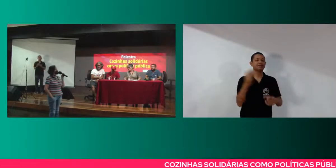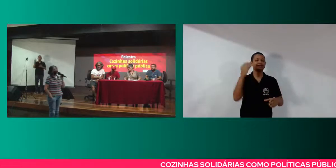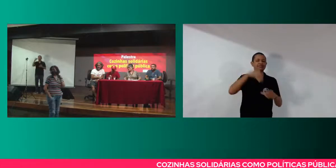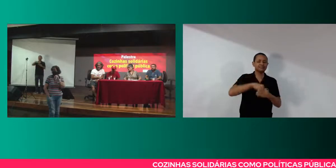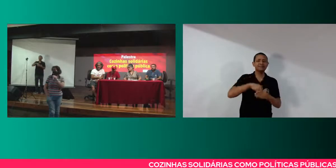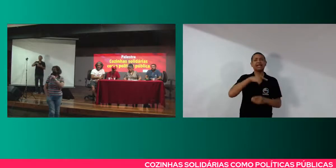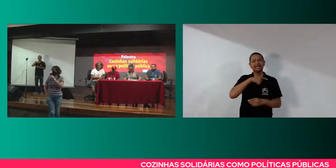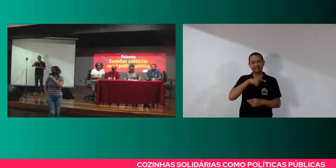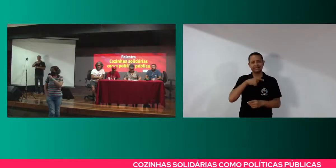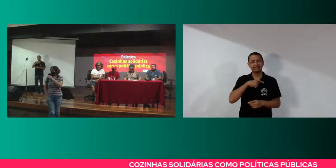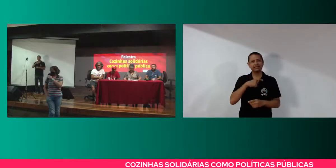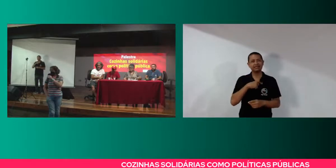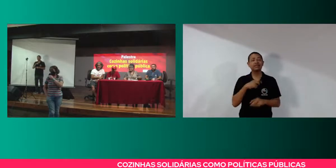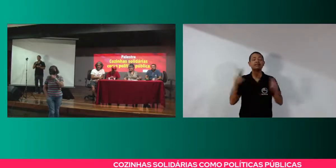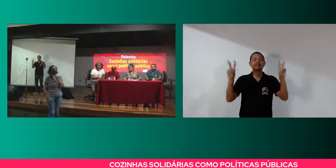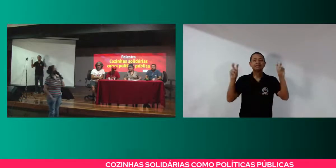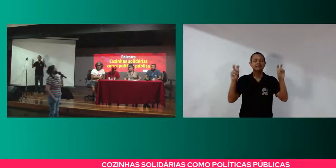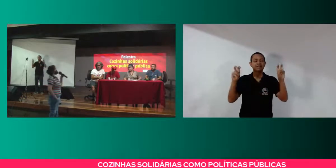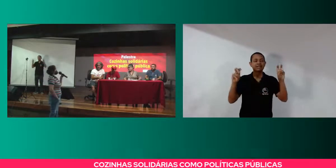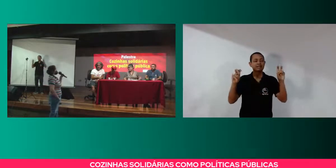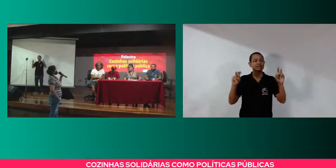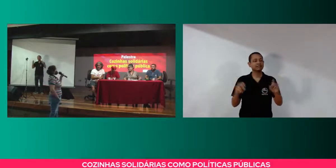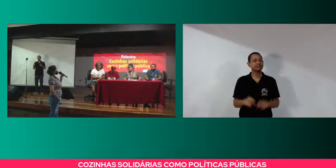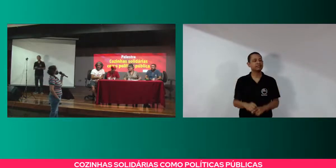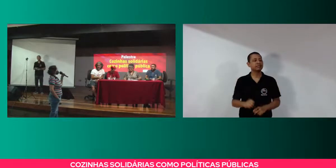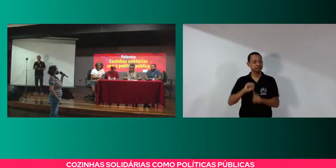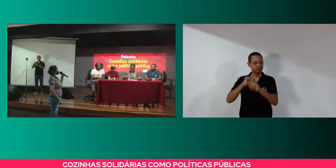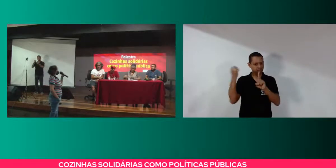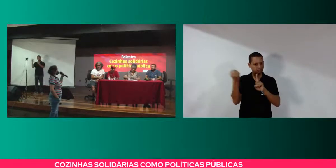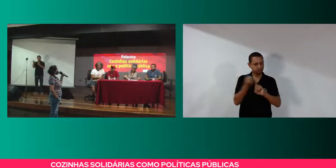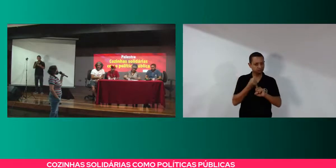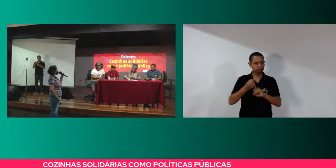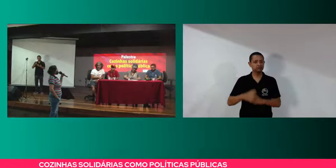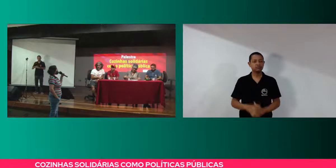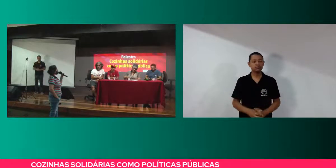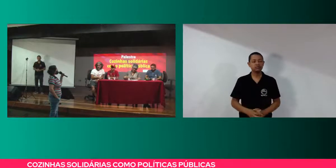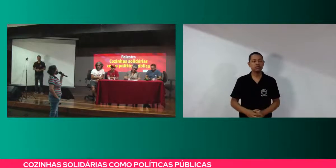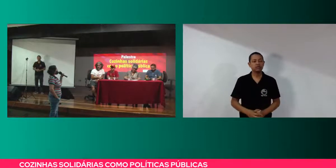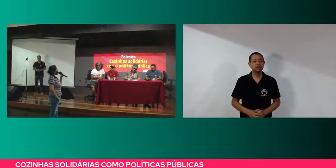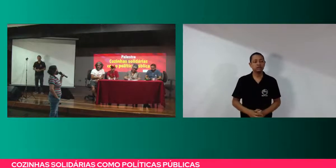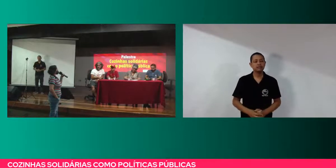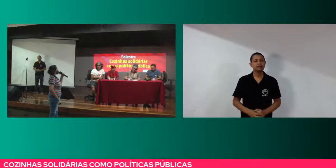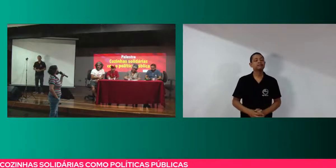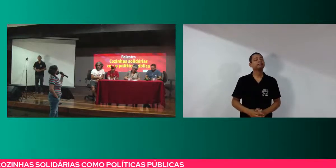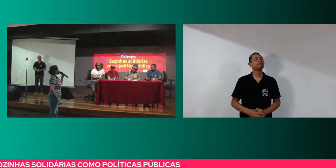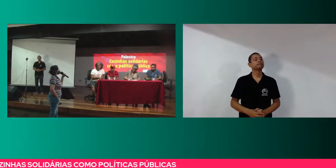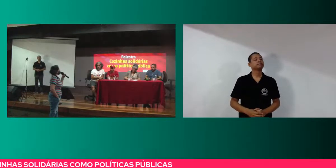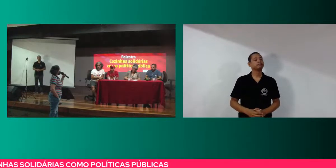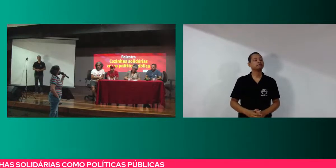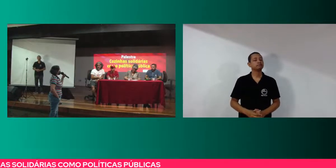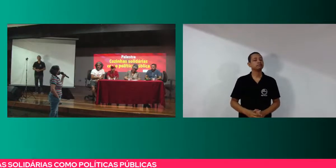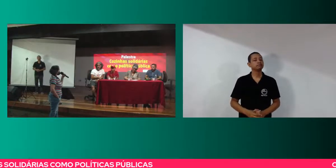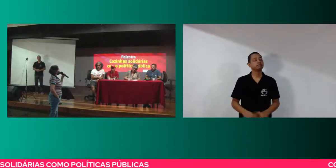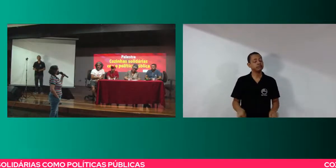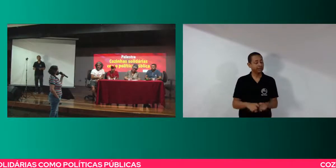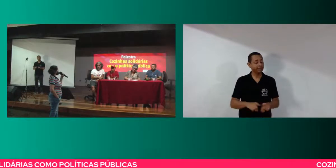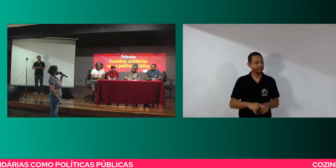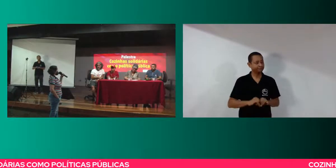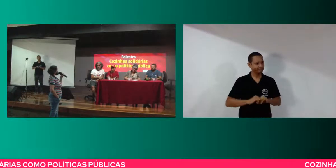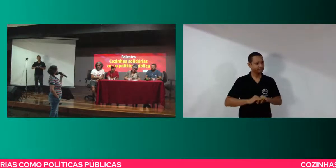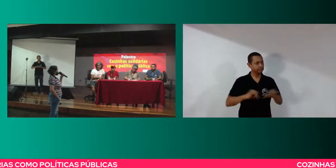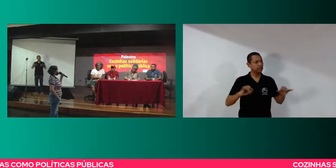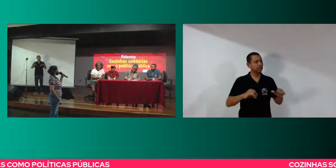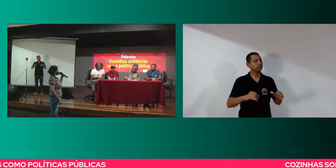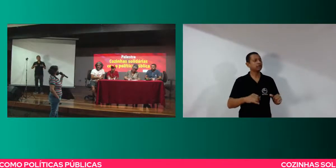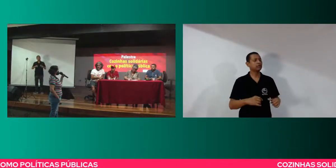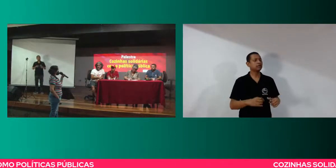colocar também besta daí daí sugestões né que o trabalho da dos projetos sociais que eu já